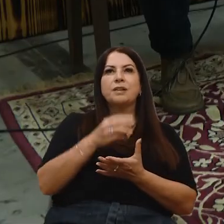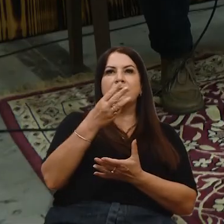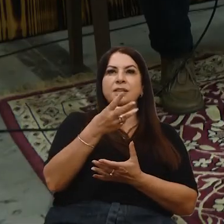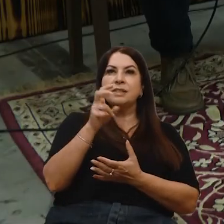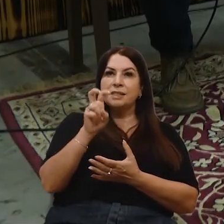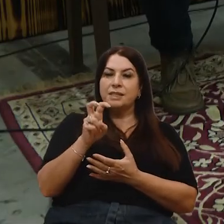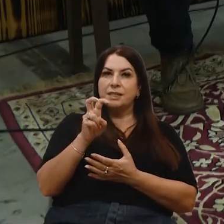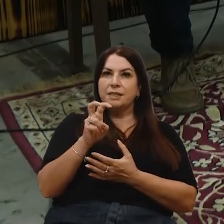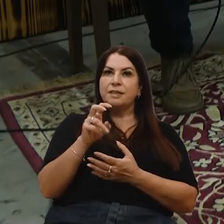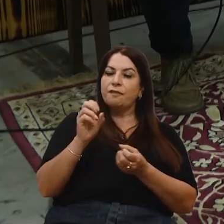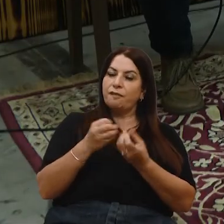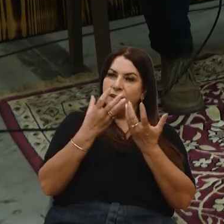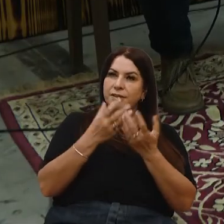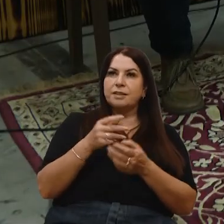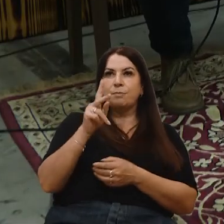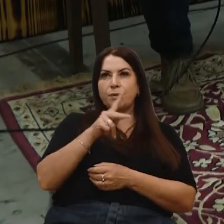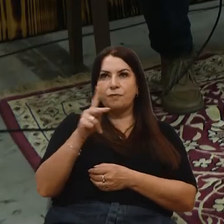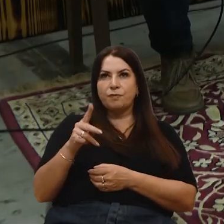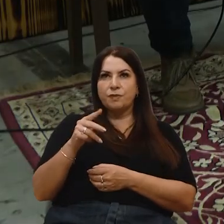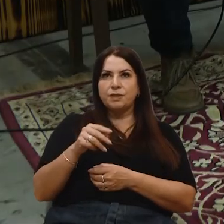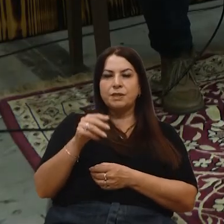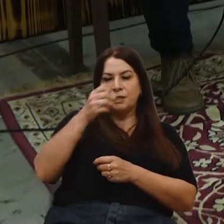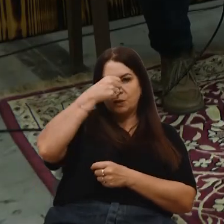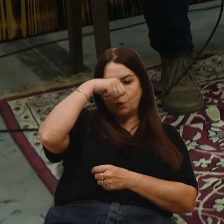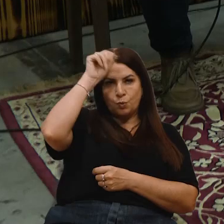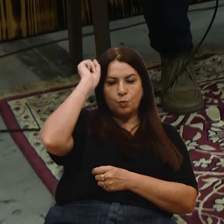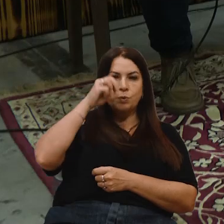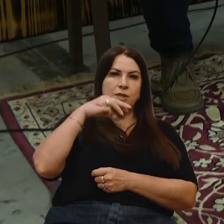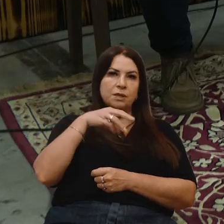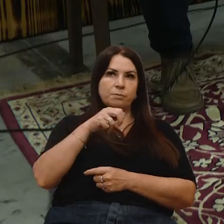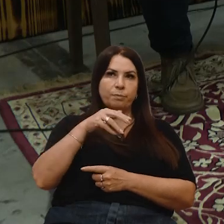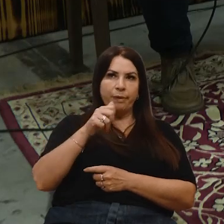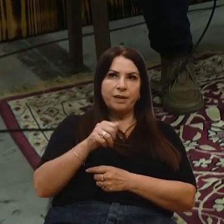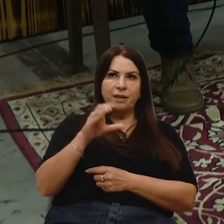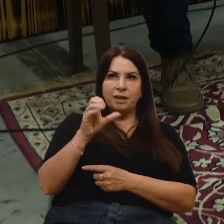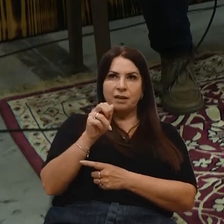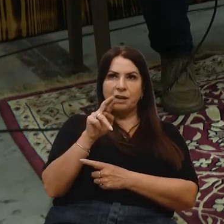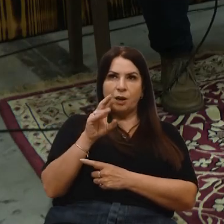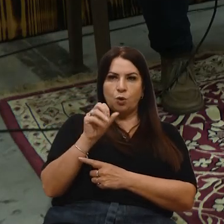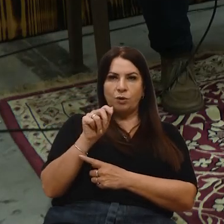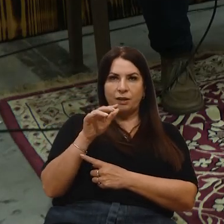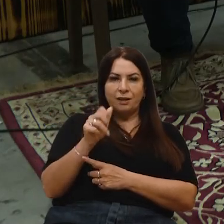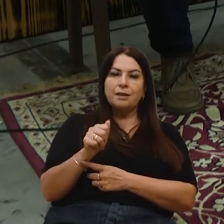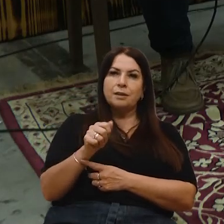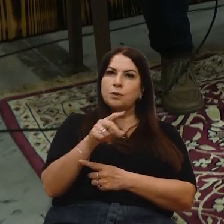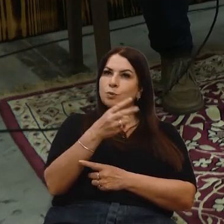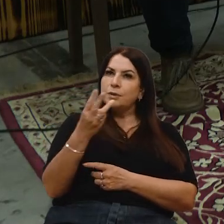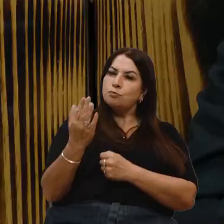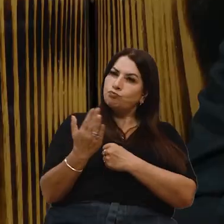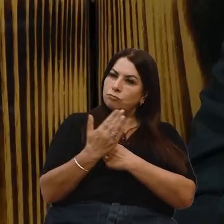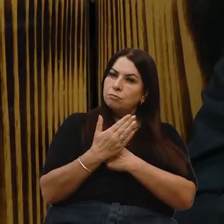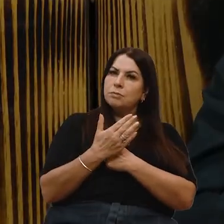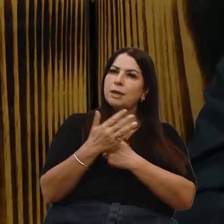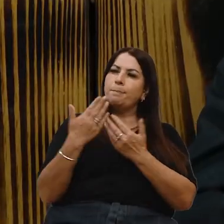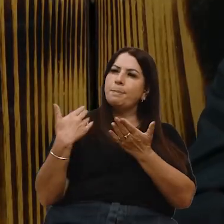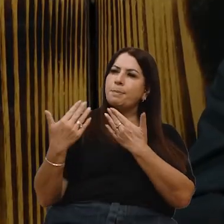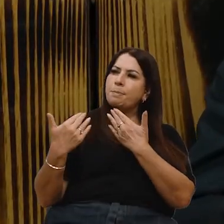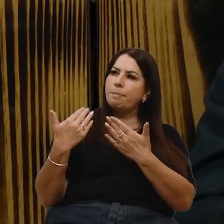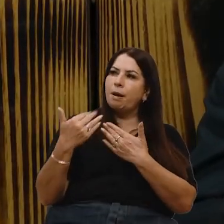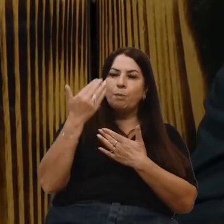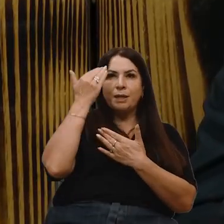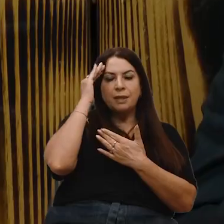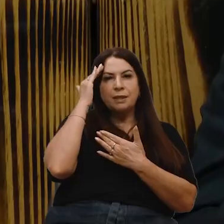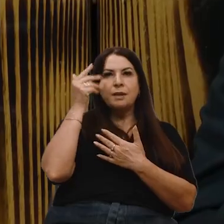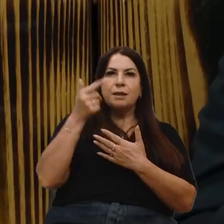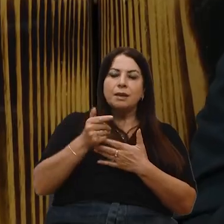Uva, 35ª edição, a professora da UX, Maria Carolina Gulo, eles que nos ajudaram um pouco nesse